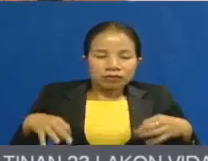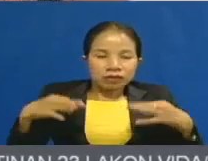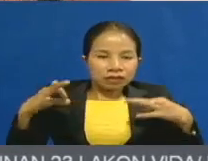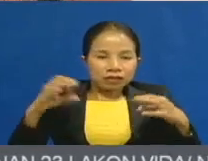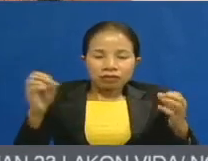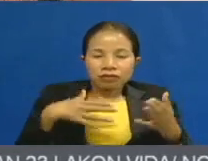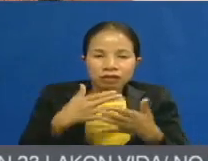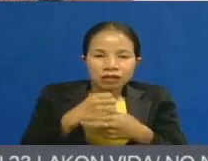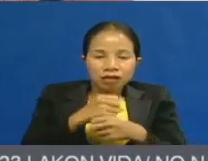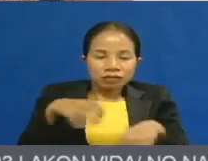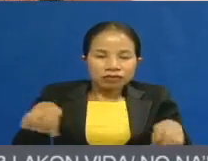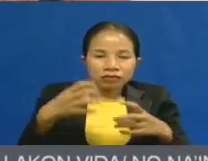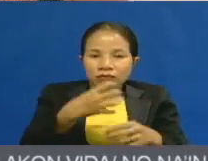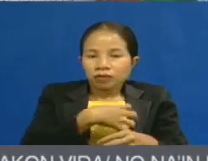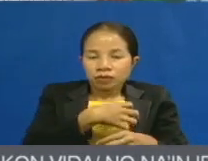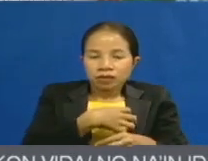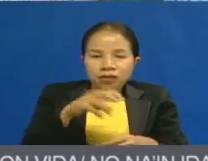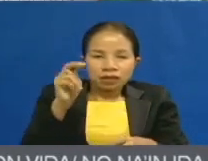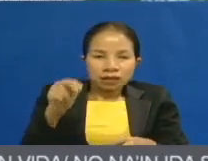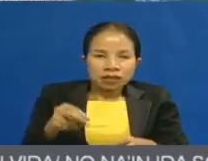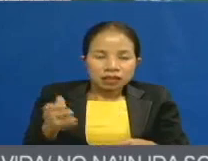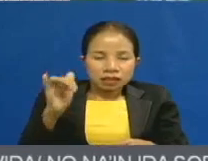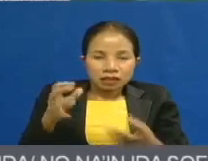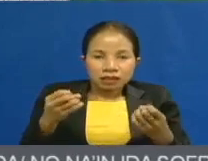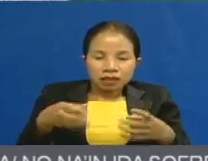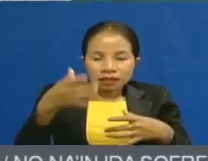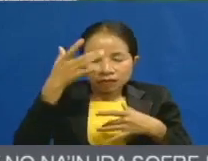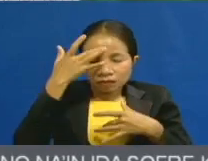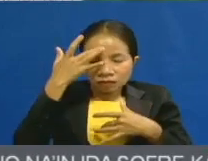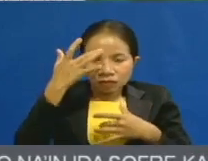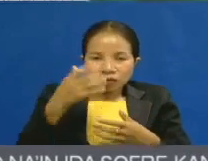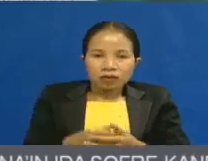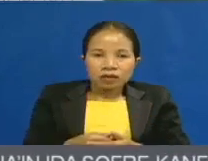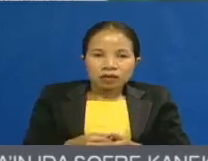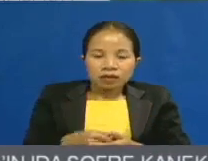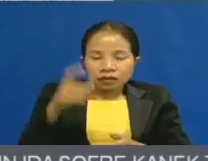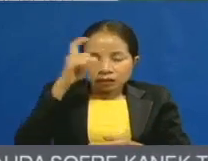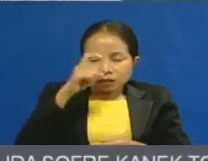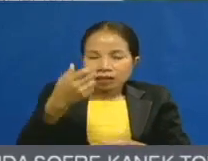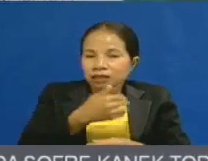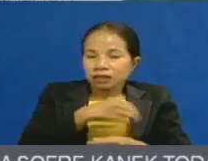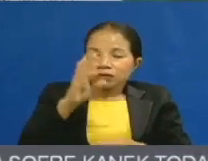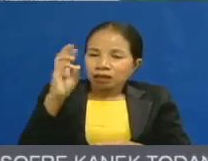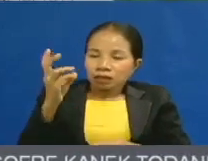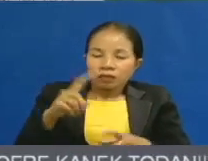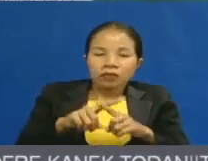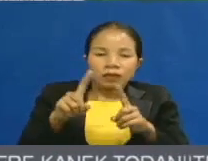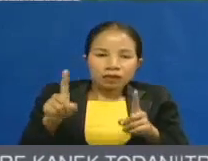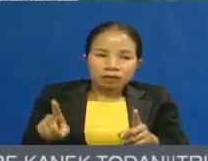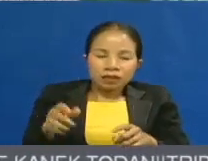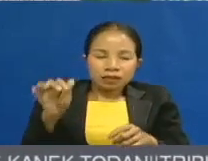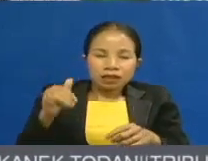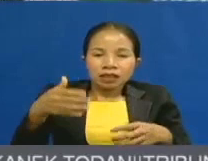permite halau na serviço polícia nian. Se revalo a condição moras, ira de ser adaptado a uma reforma, mas se